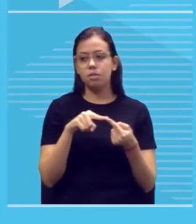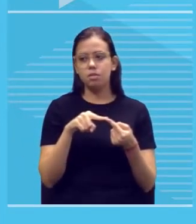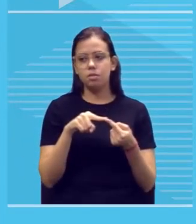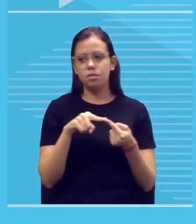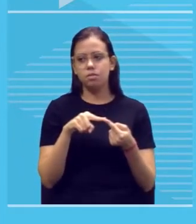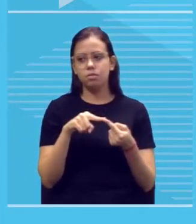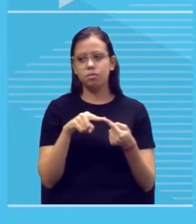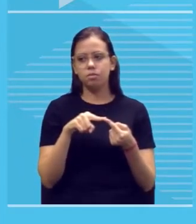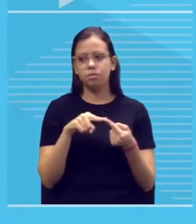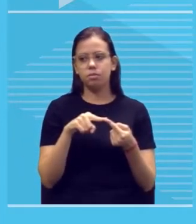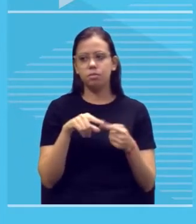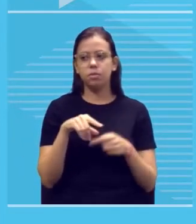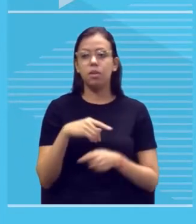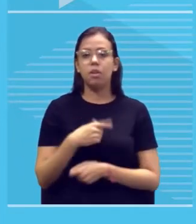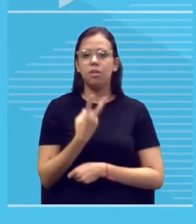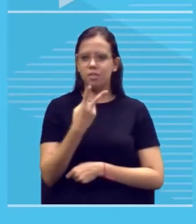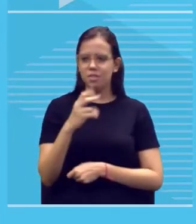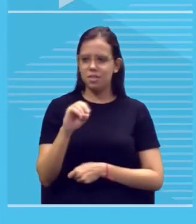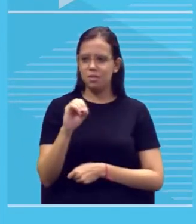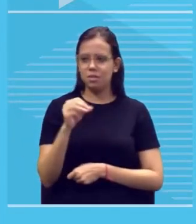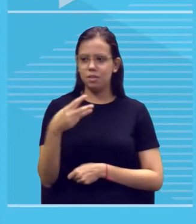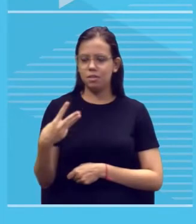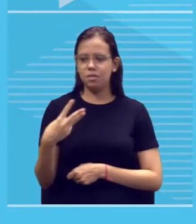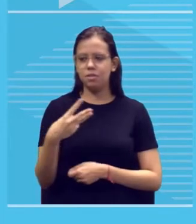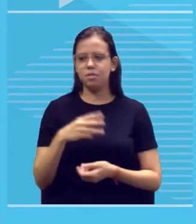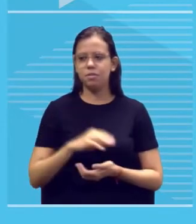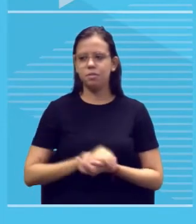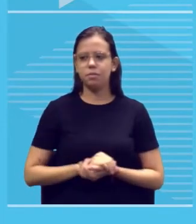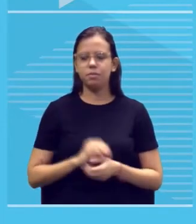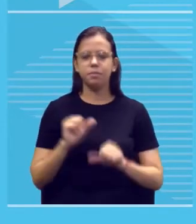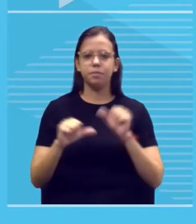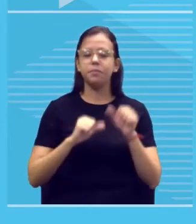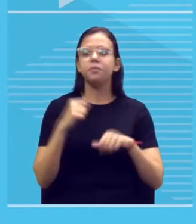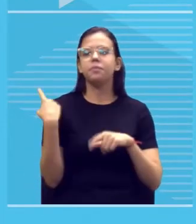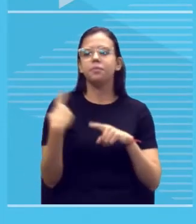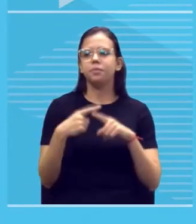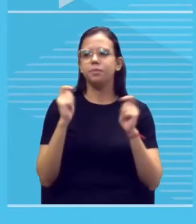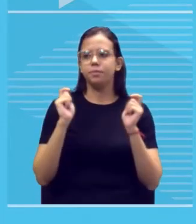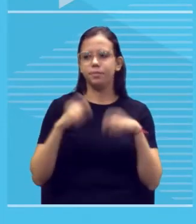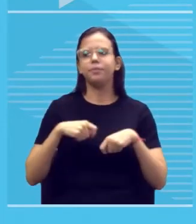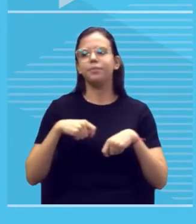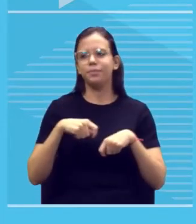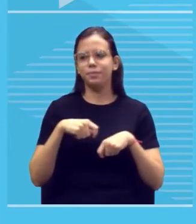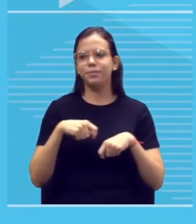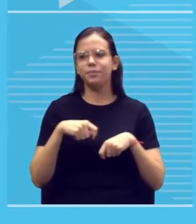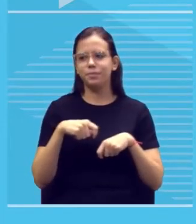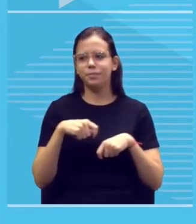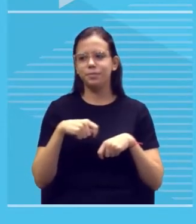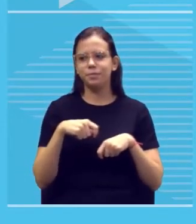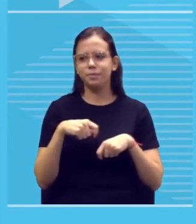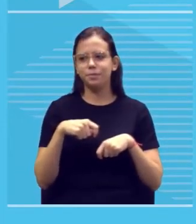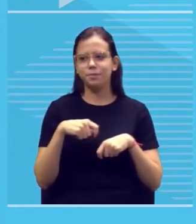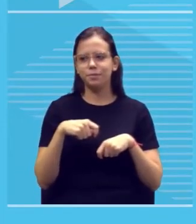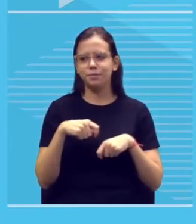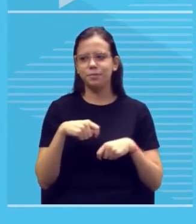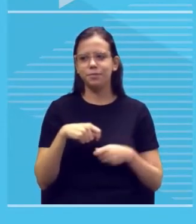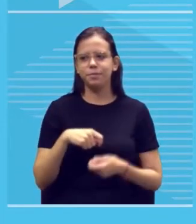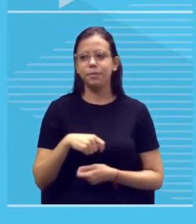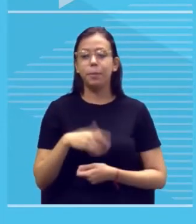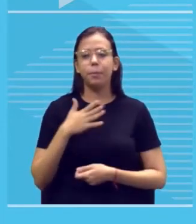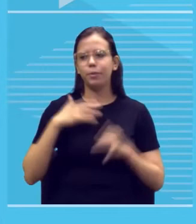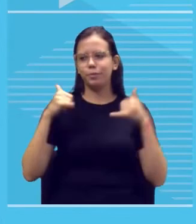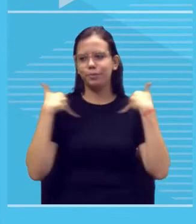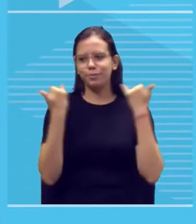as pessoas irem para o teatro para ficarem entretidas para se desligar da realidade para